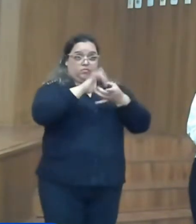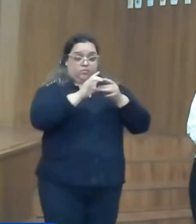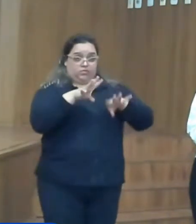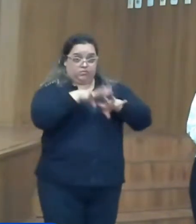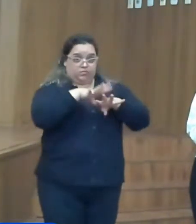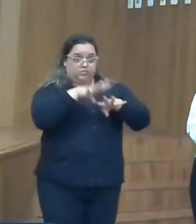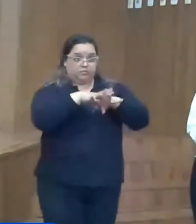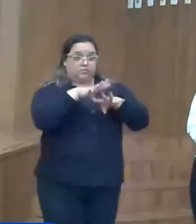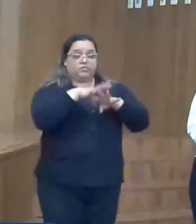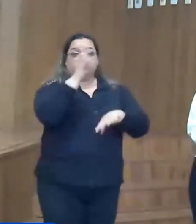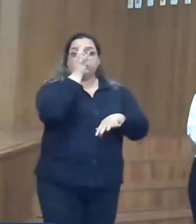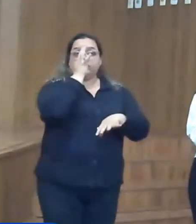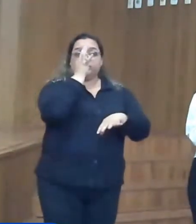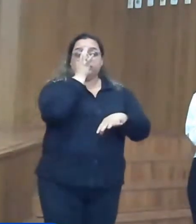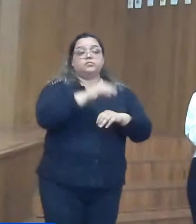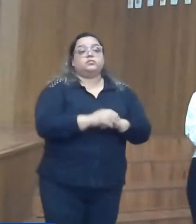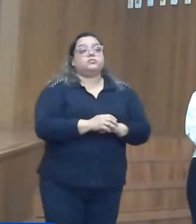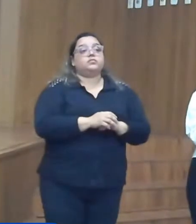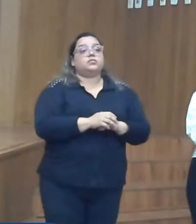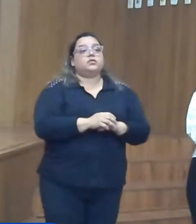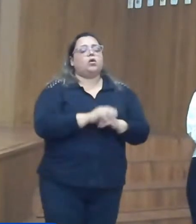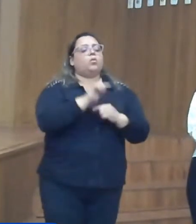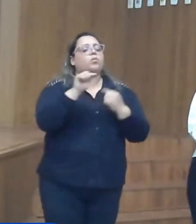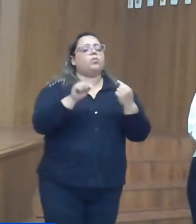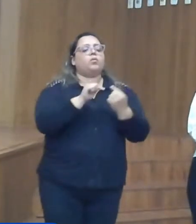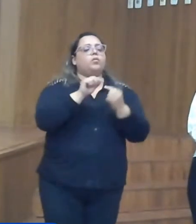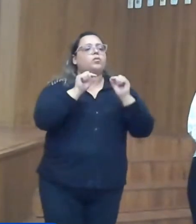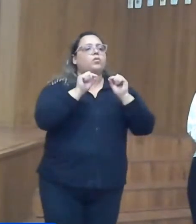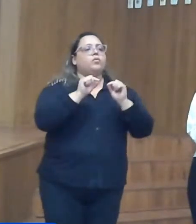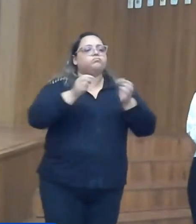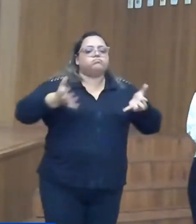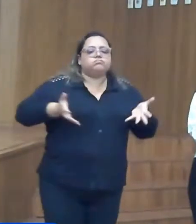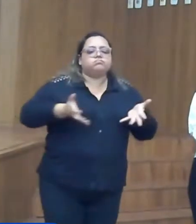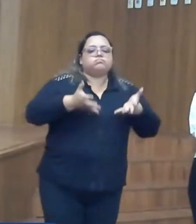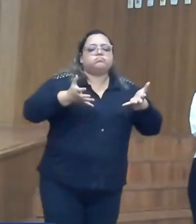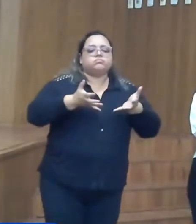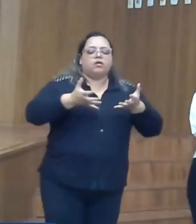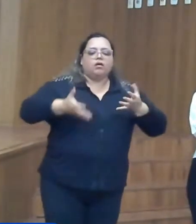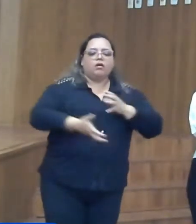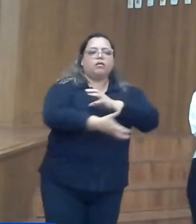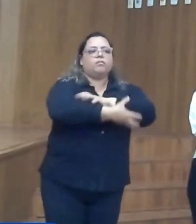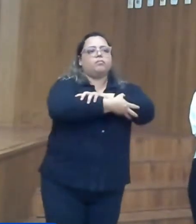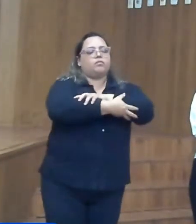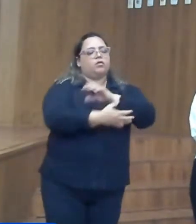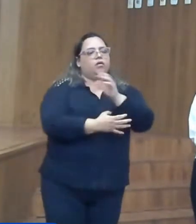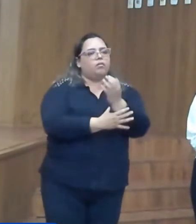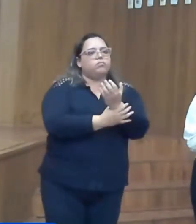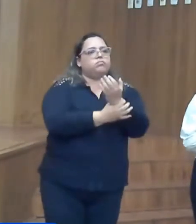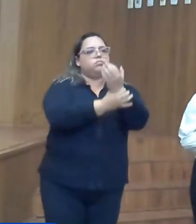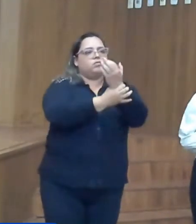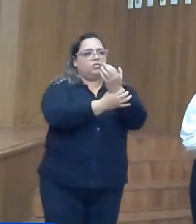que objetiva incentivar e apoiar estudos da matemática na educação básica.